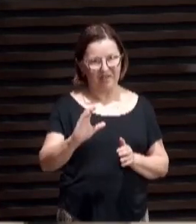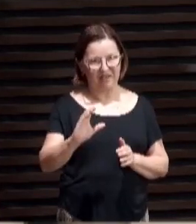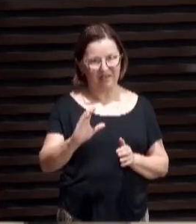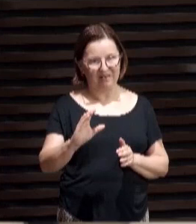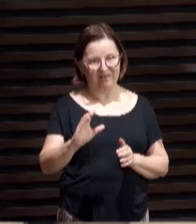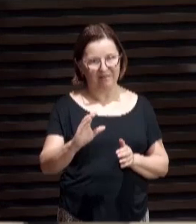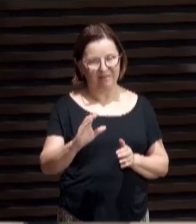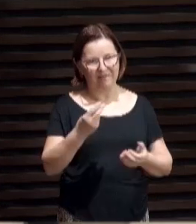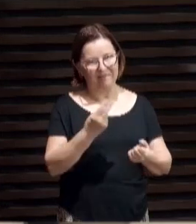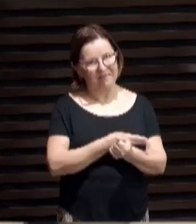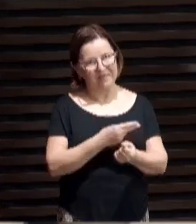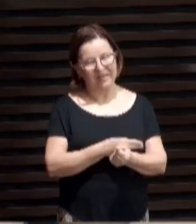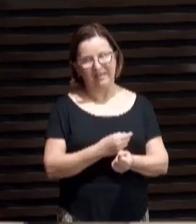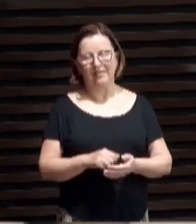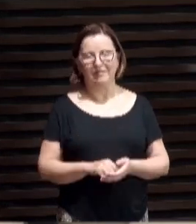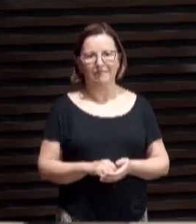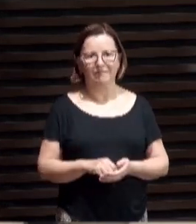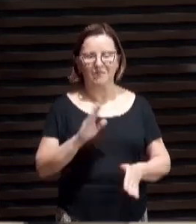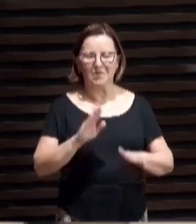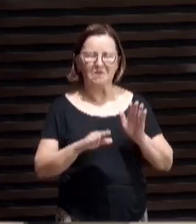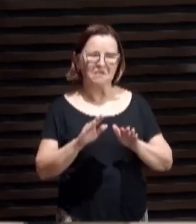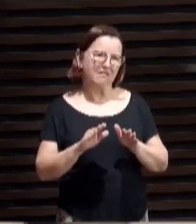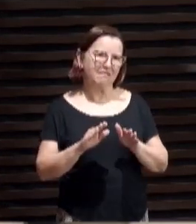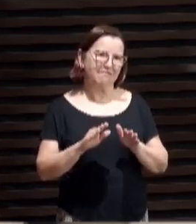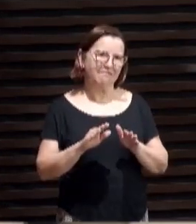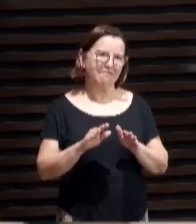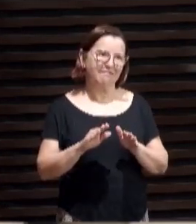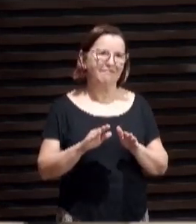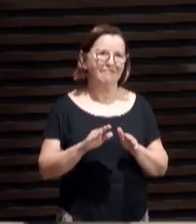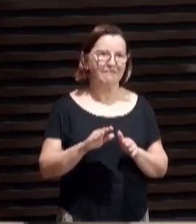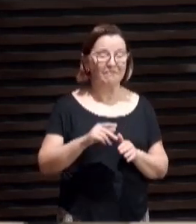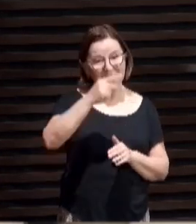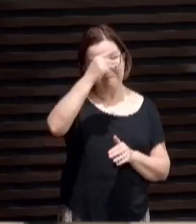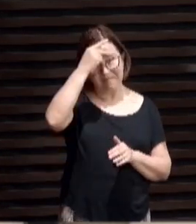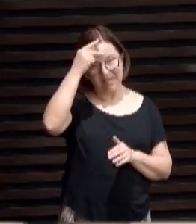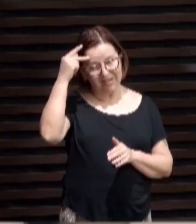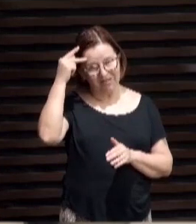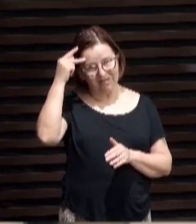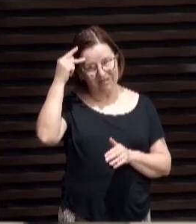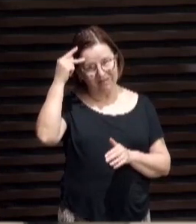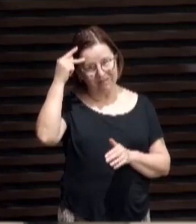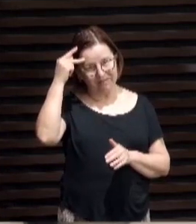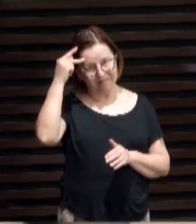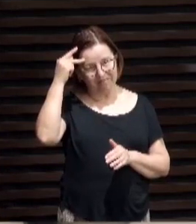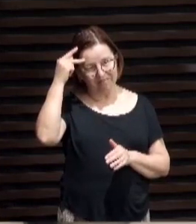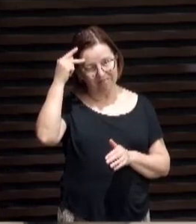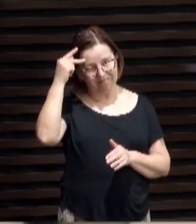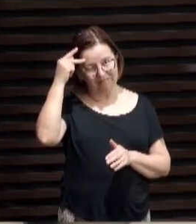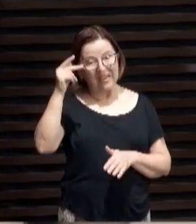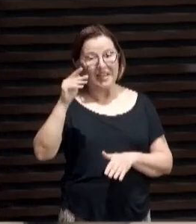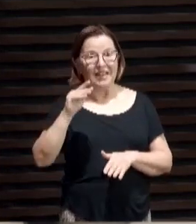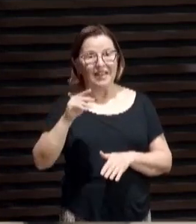Qualquer discípulo, por mais distinto que seja, está sujeito a negar Jesus.